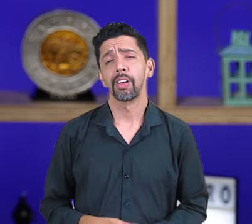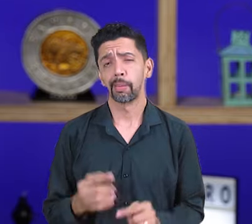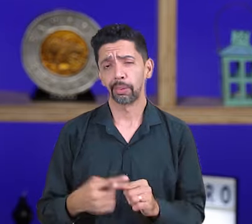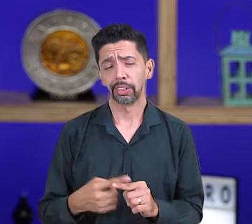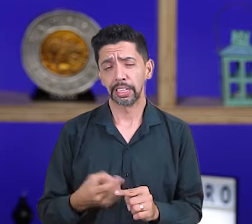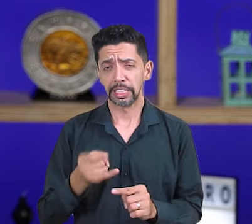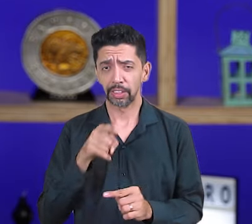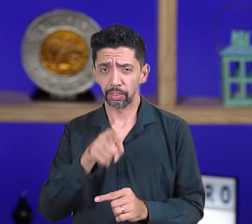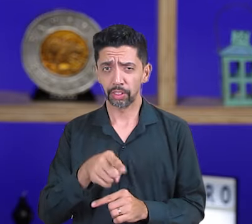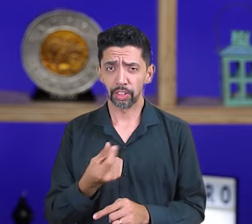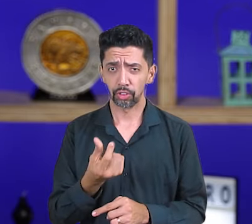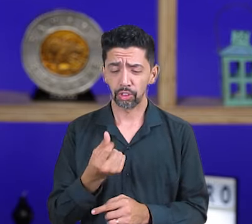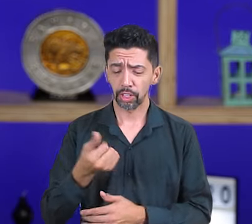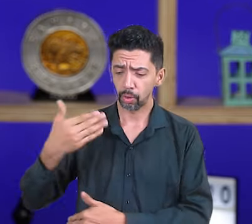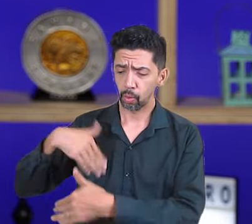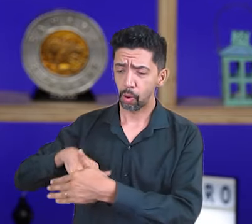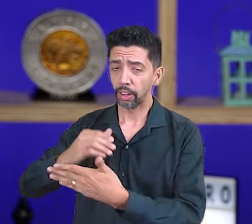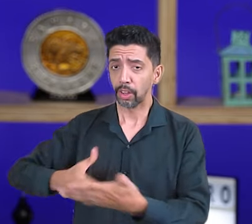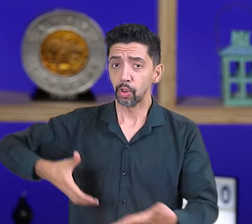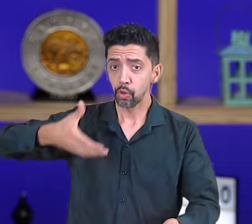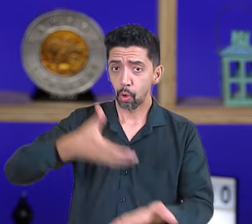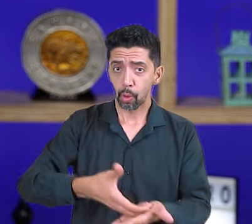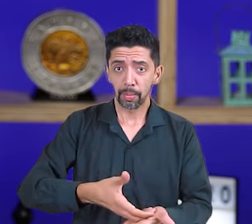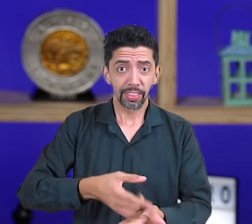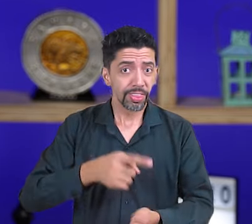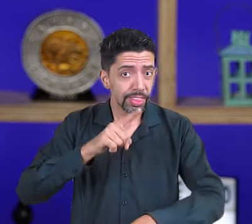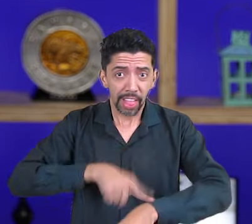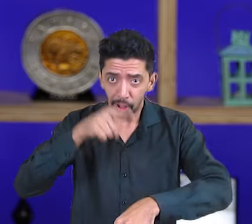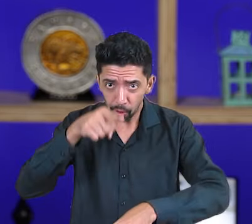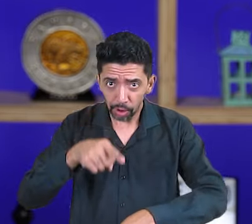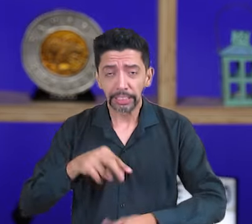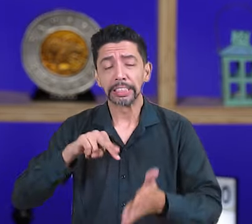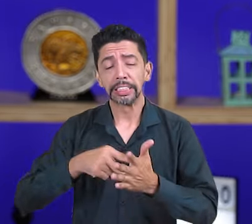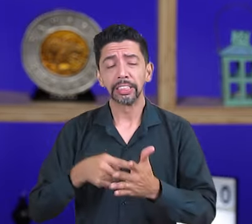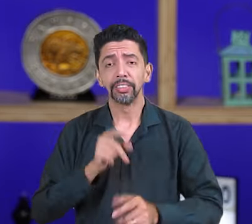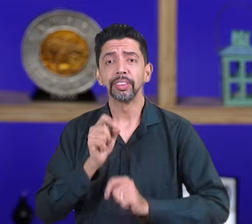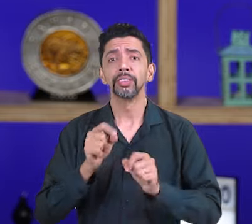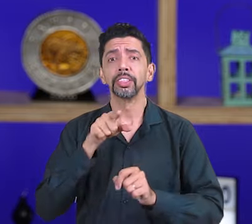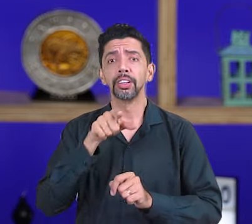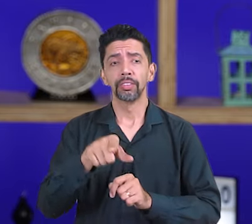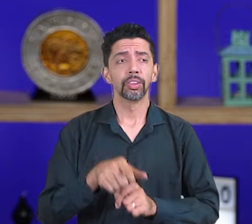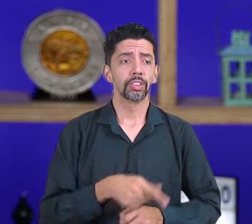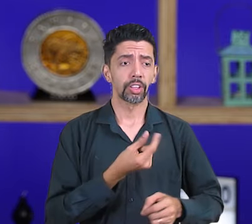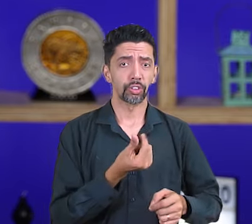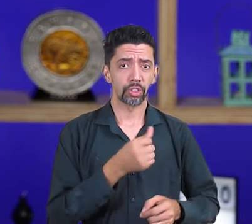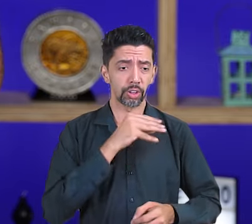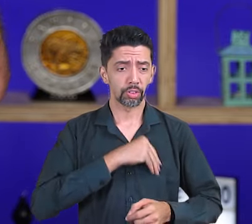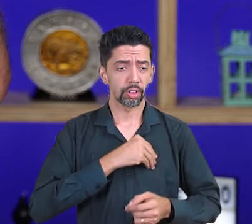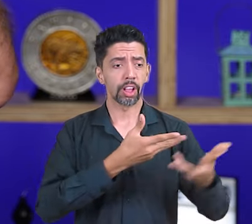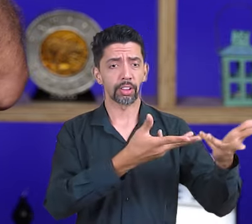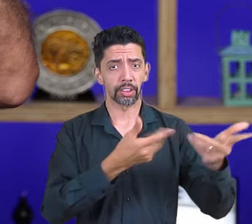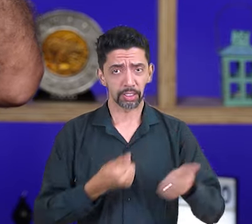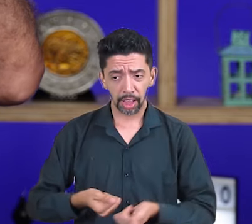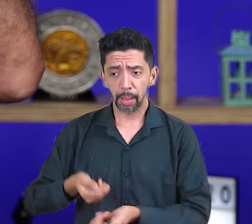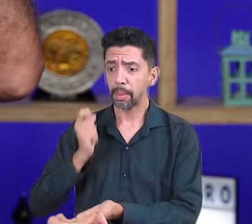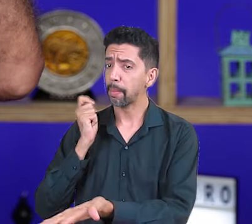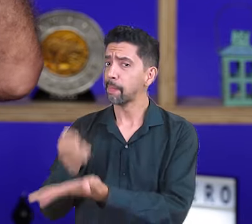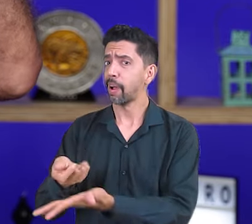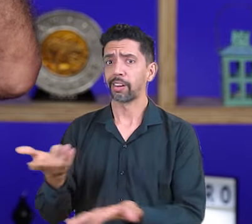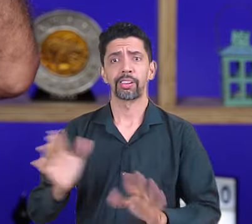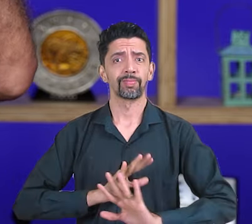base. Você comprando à vista significa: eu recebo meu dinheiro de salário, meu ganho mensal e